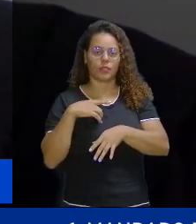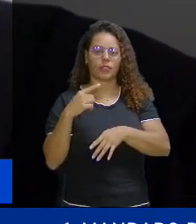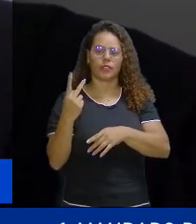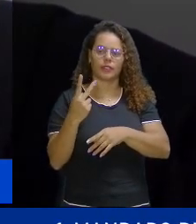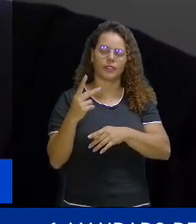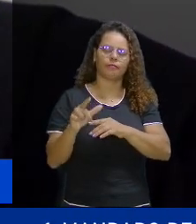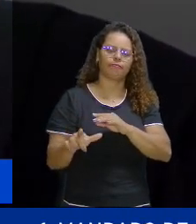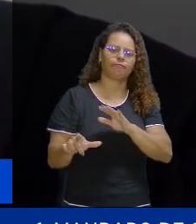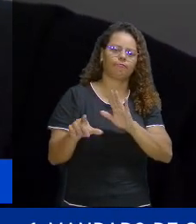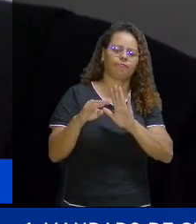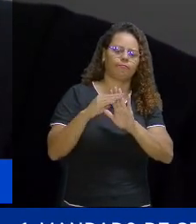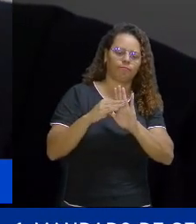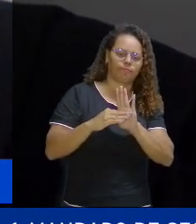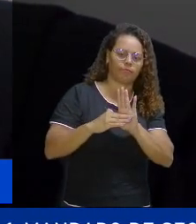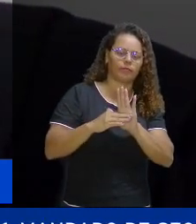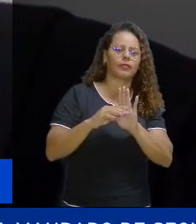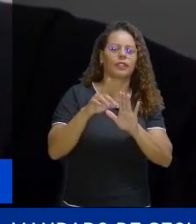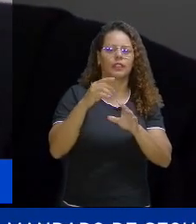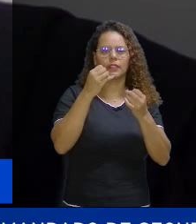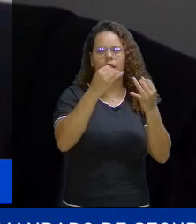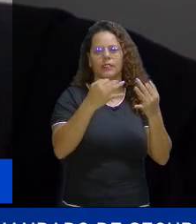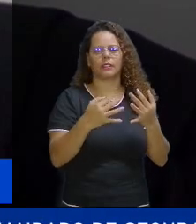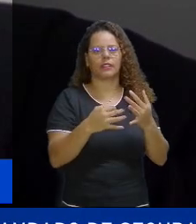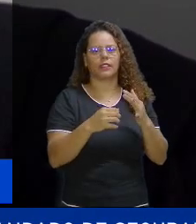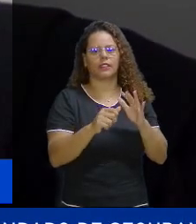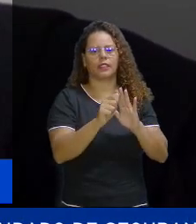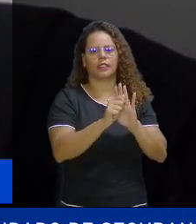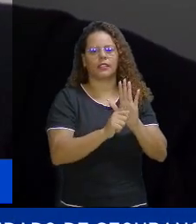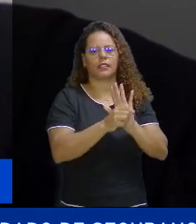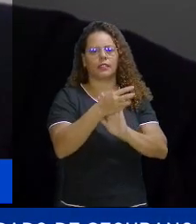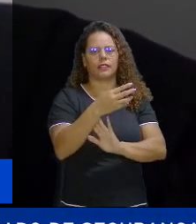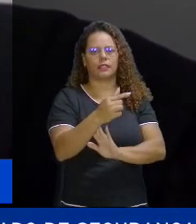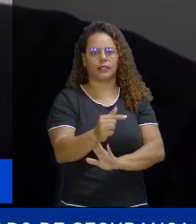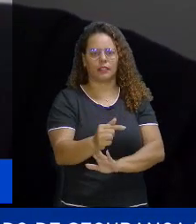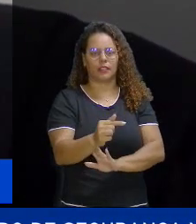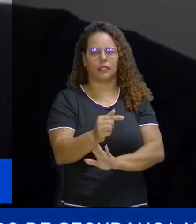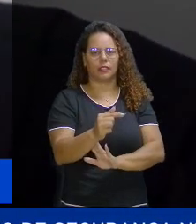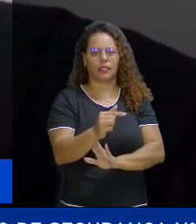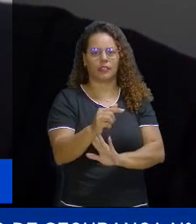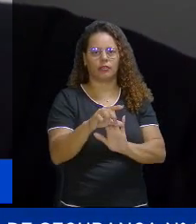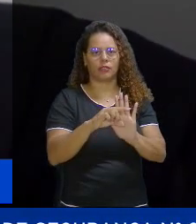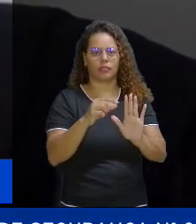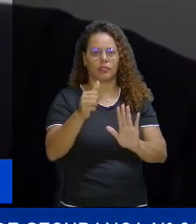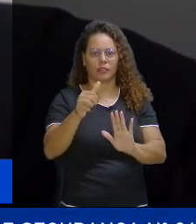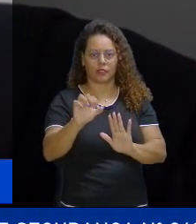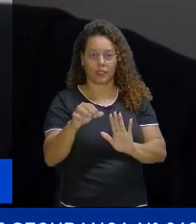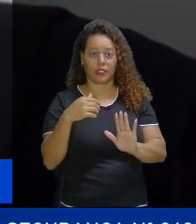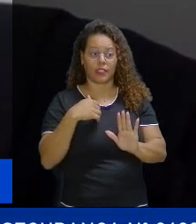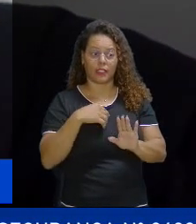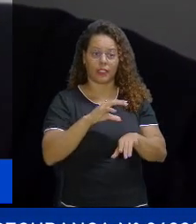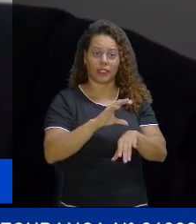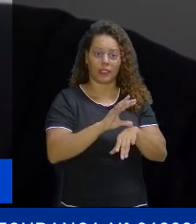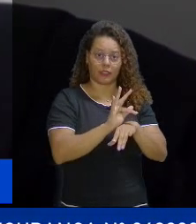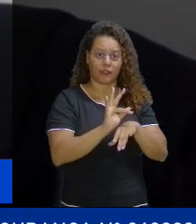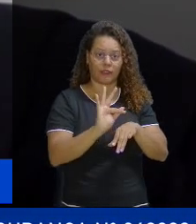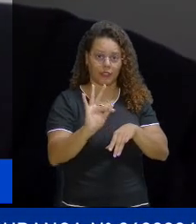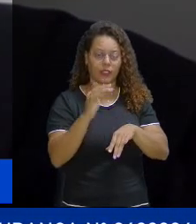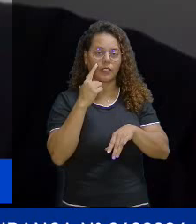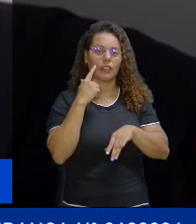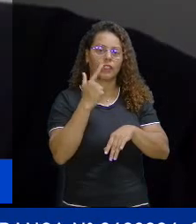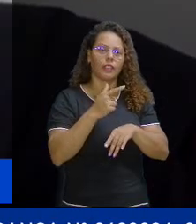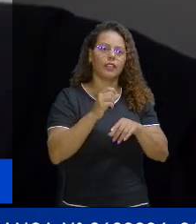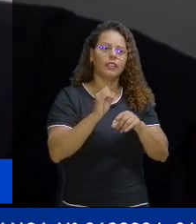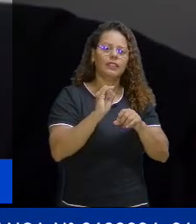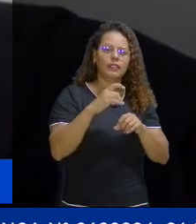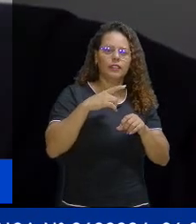legal anterior viola o artigo 37, inciso 10 da Constituição Federal, que assegura irredutibilidade de